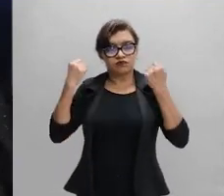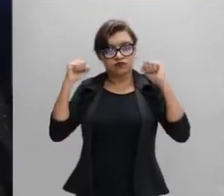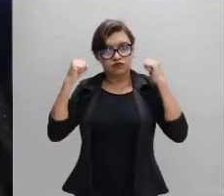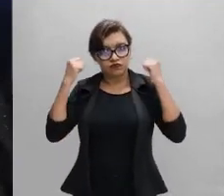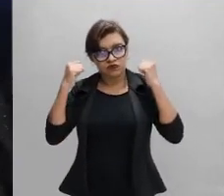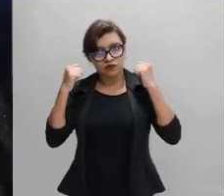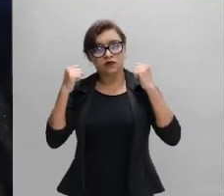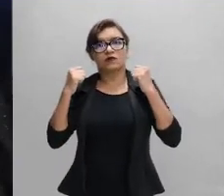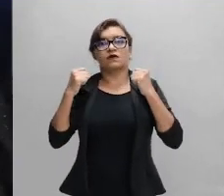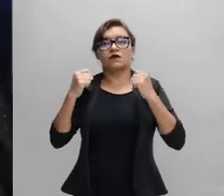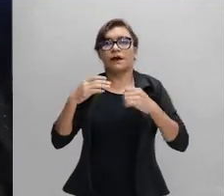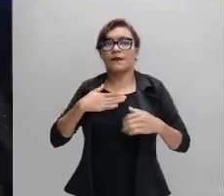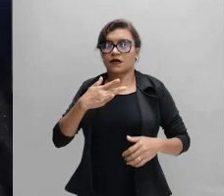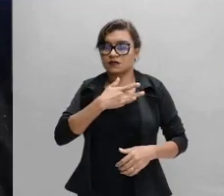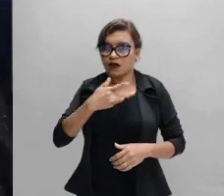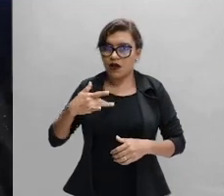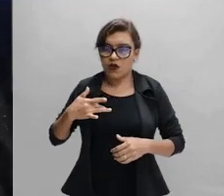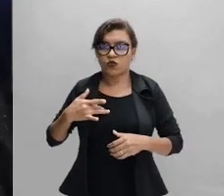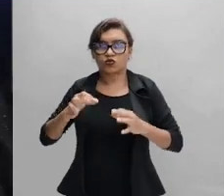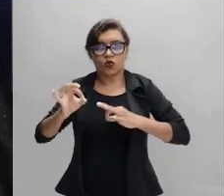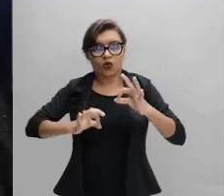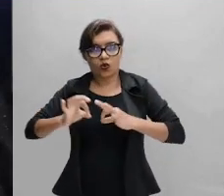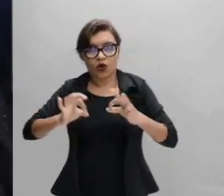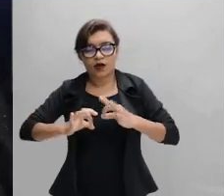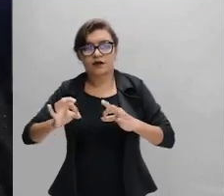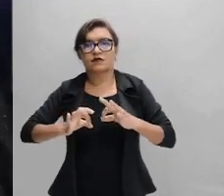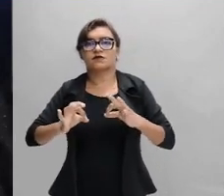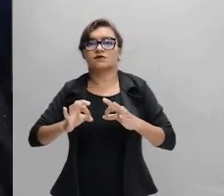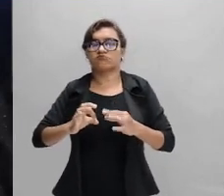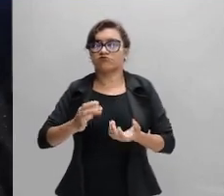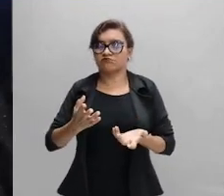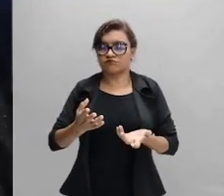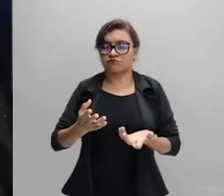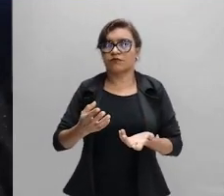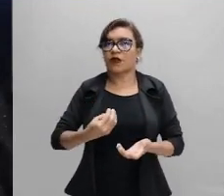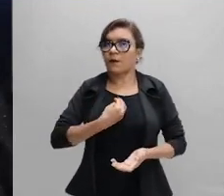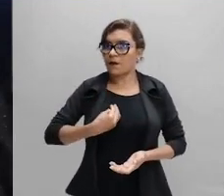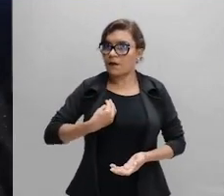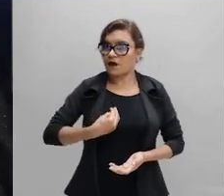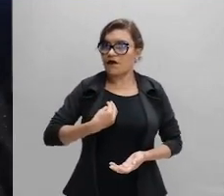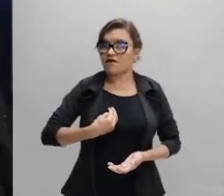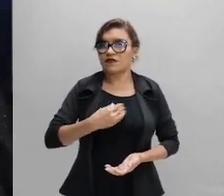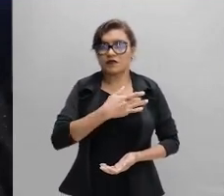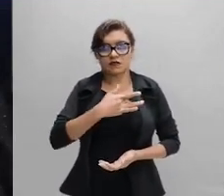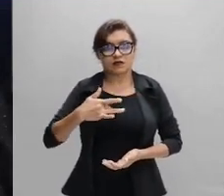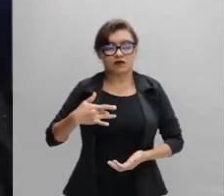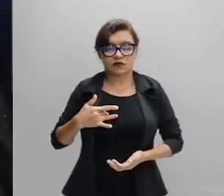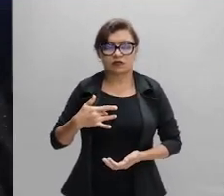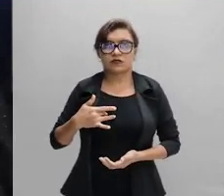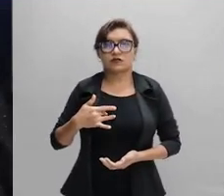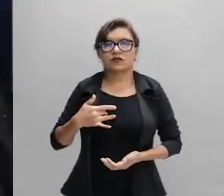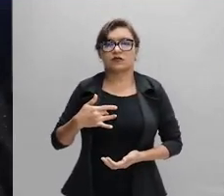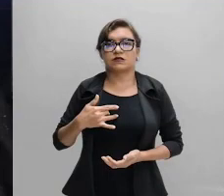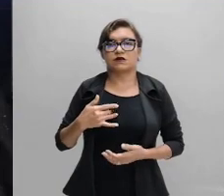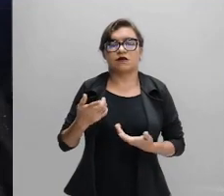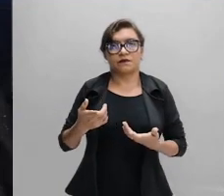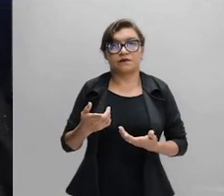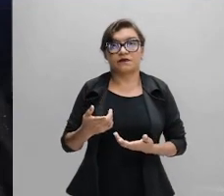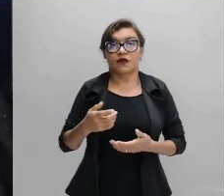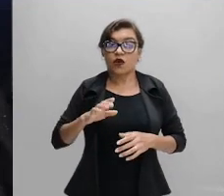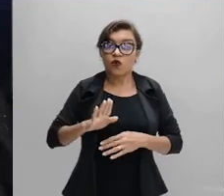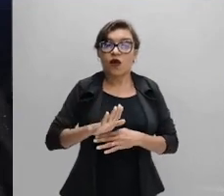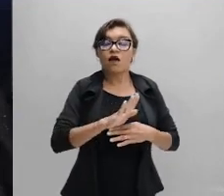tenha esse controle dessa glicemia, que ele tenha uma vida mais saudável. Eu vou dia de segunda, quarta e sexta dar treinos lá para